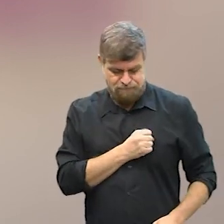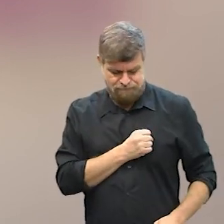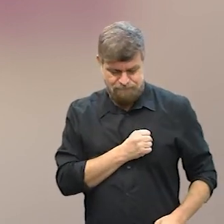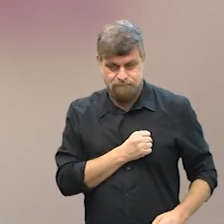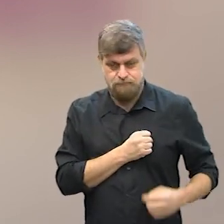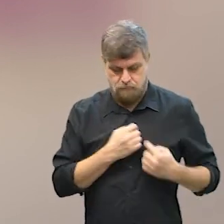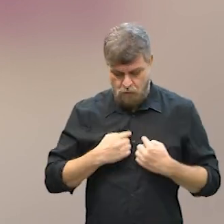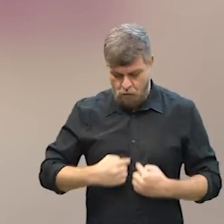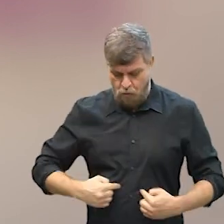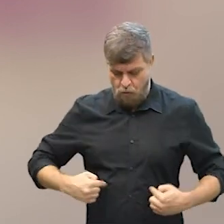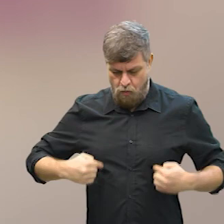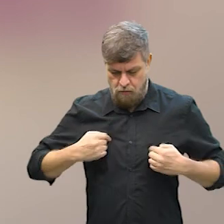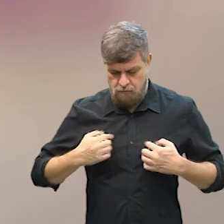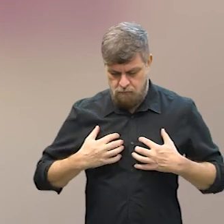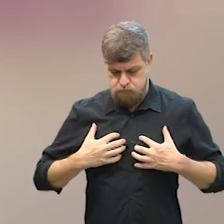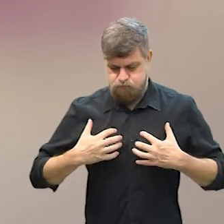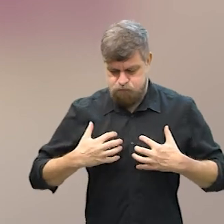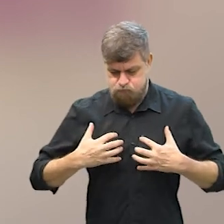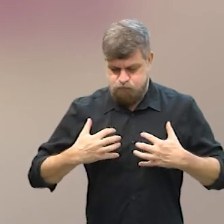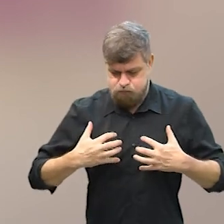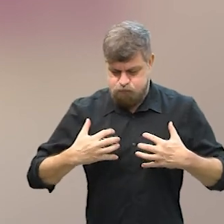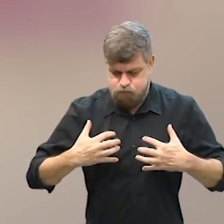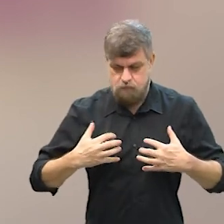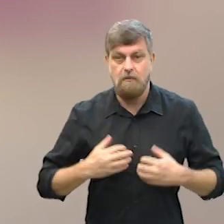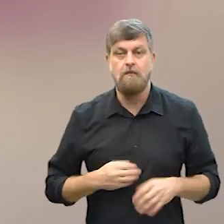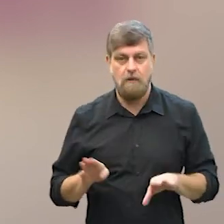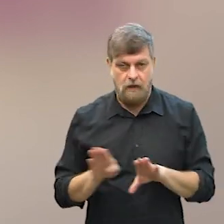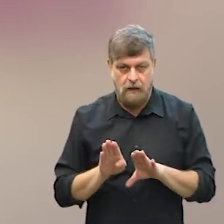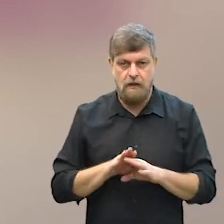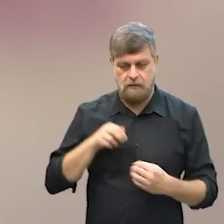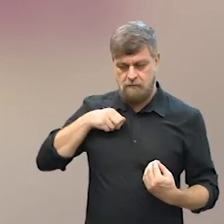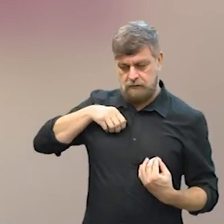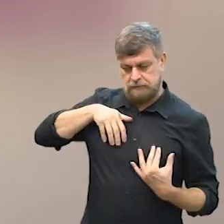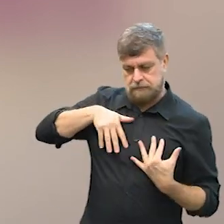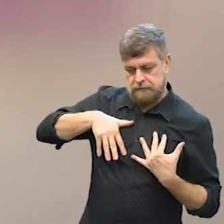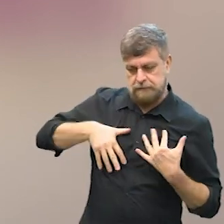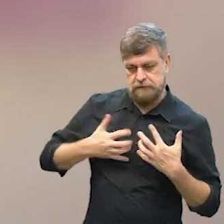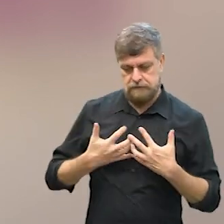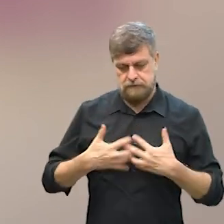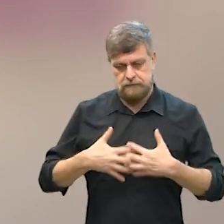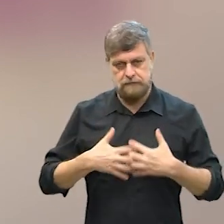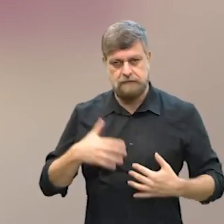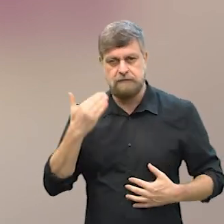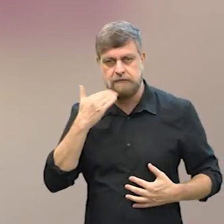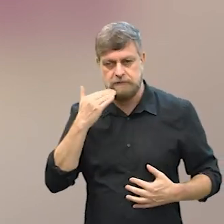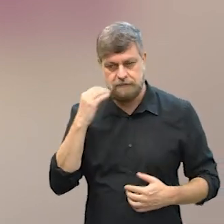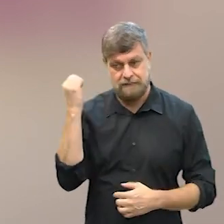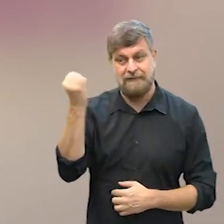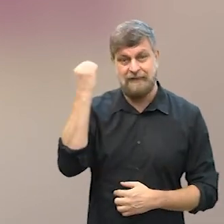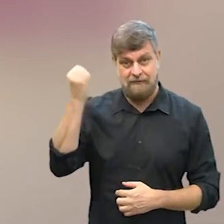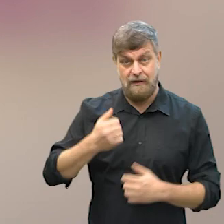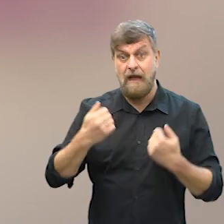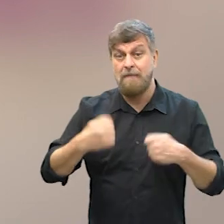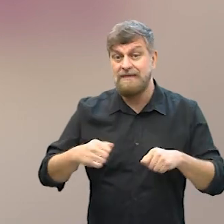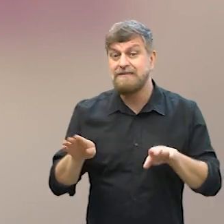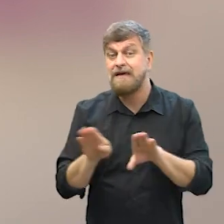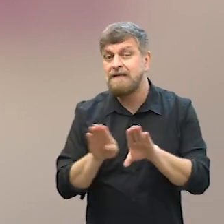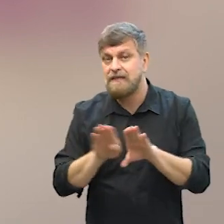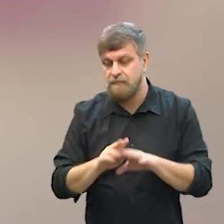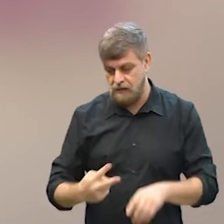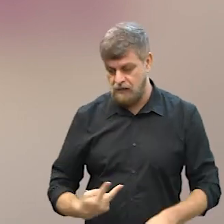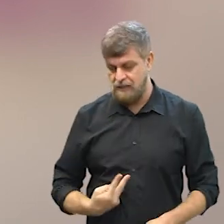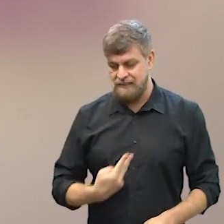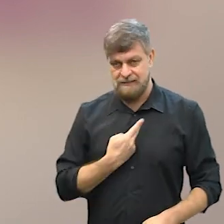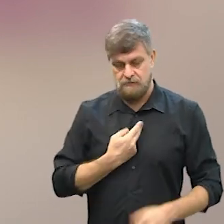podem deixar como consequência uma hipertensão pulmonar até grave, necessitando de uma cirurgia